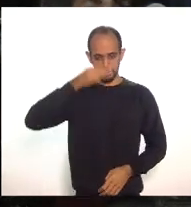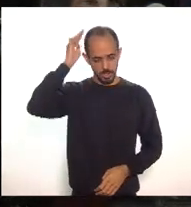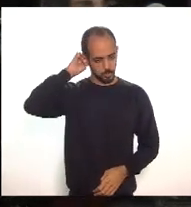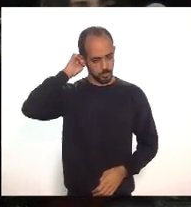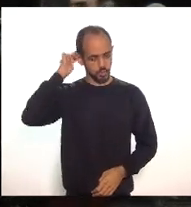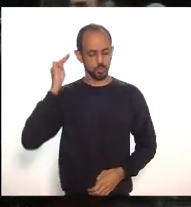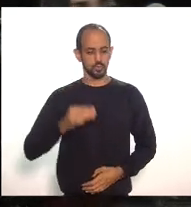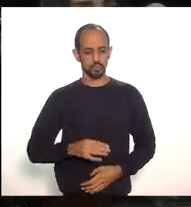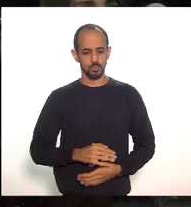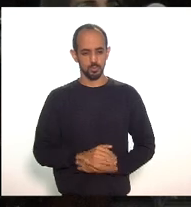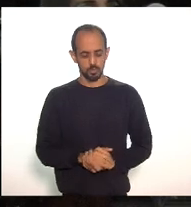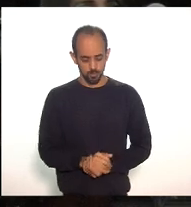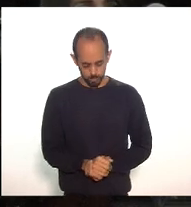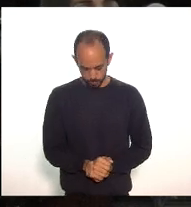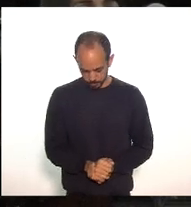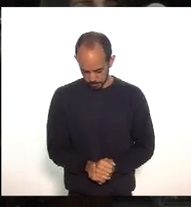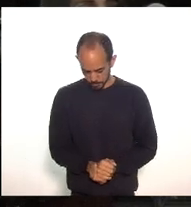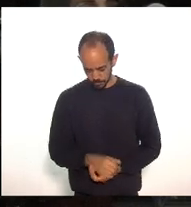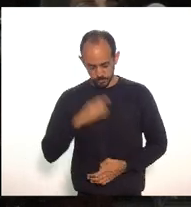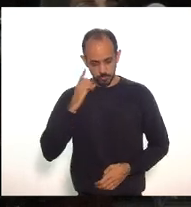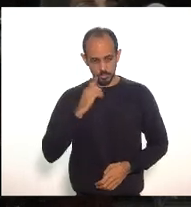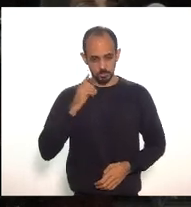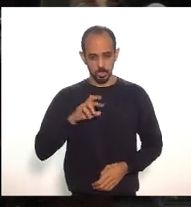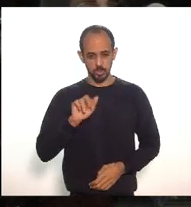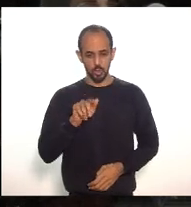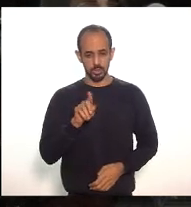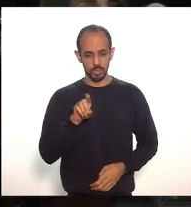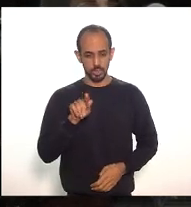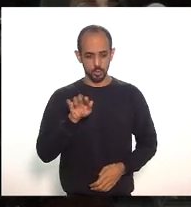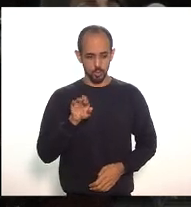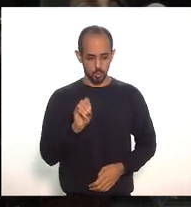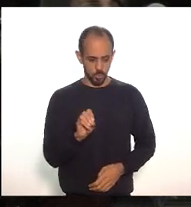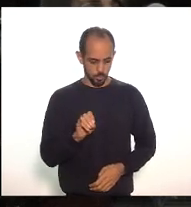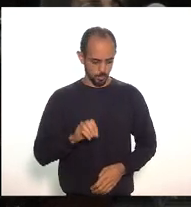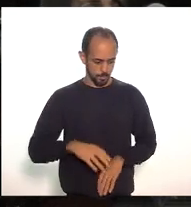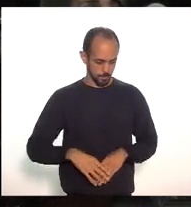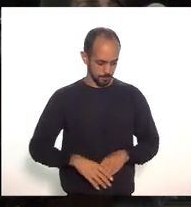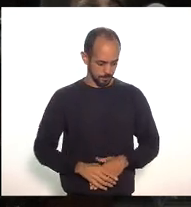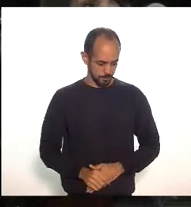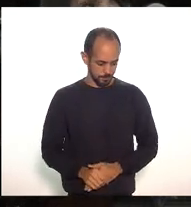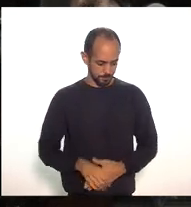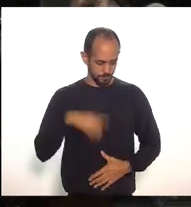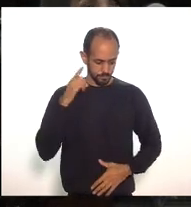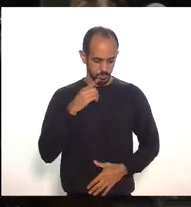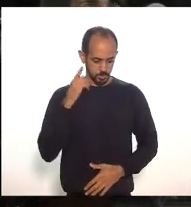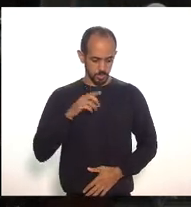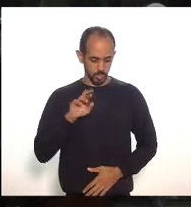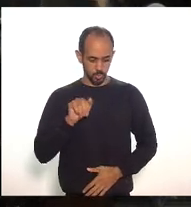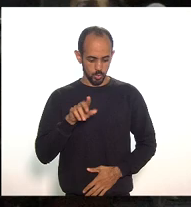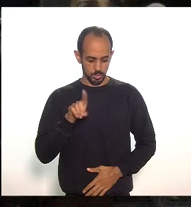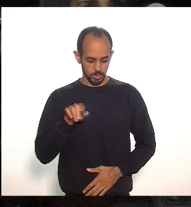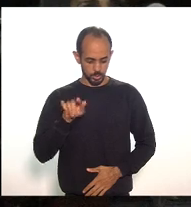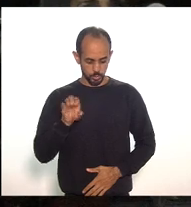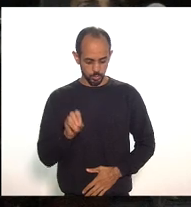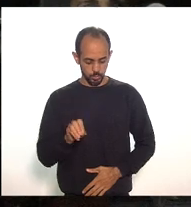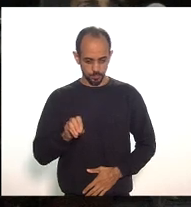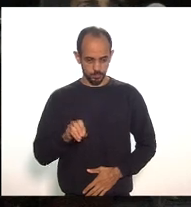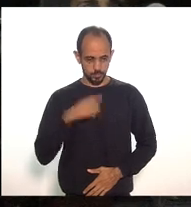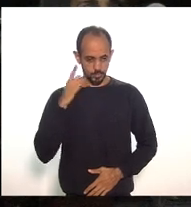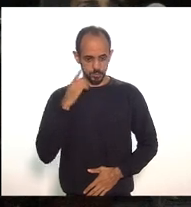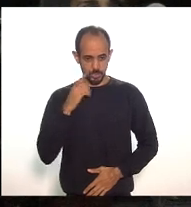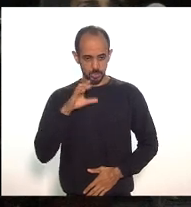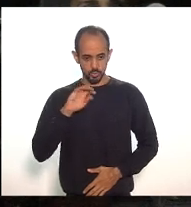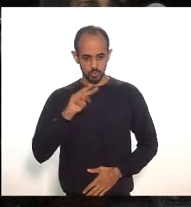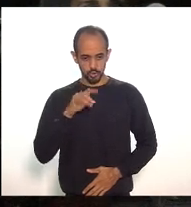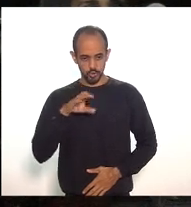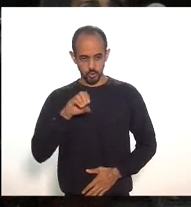Pacheco o resultado do Rodrigo Bacelar a o deputado Rodrigo Bacelar Deputado Chico Machado